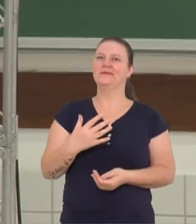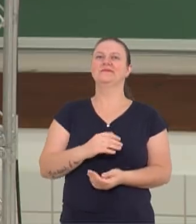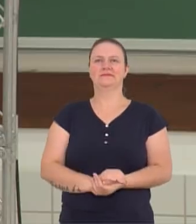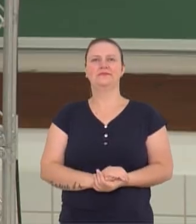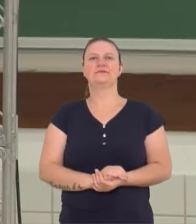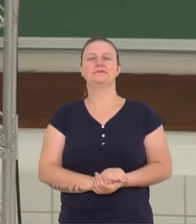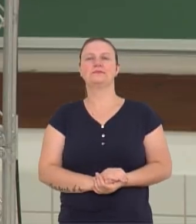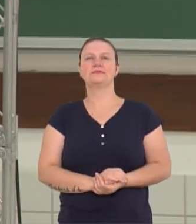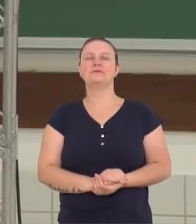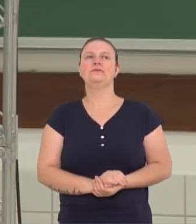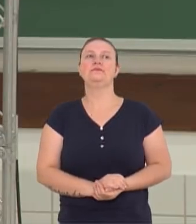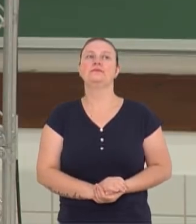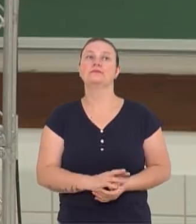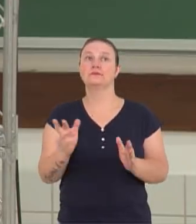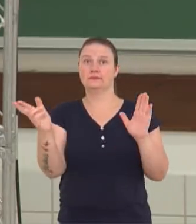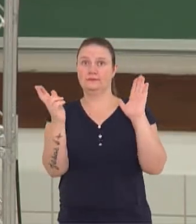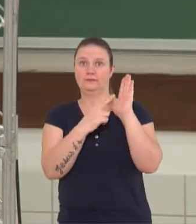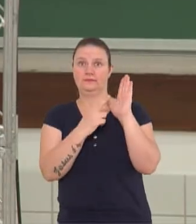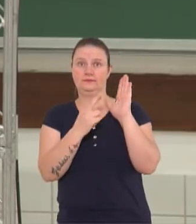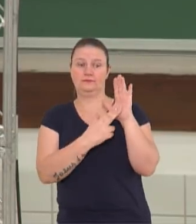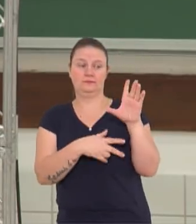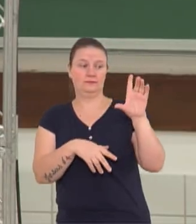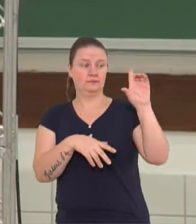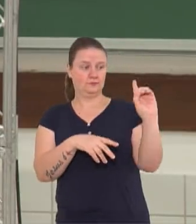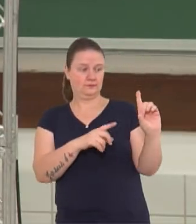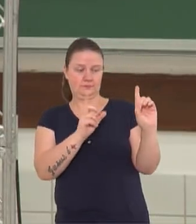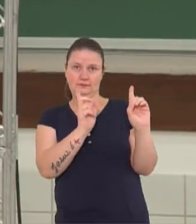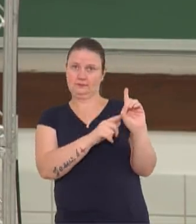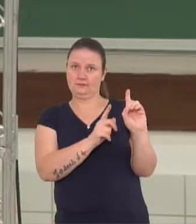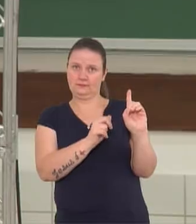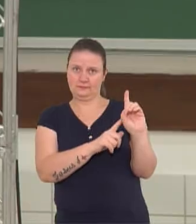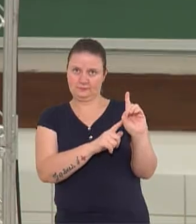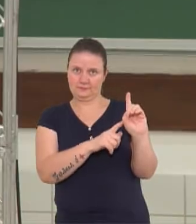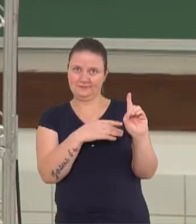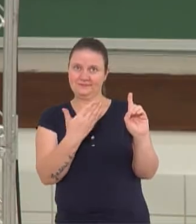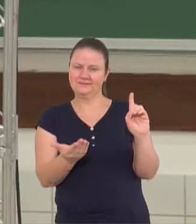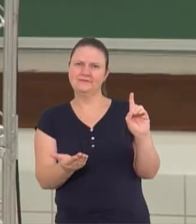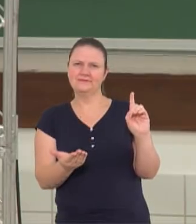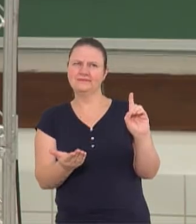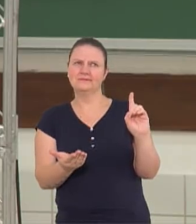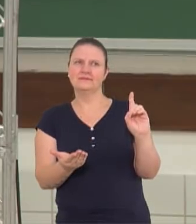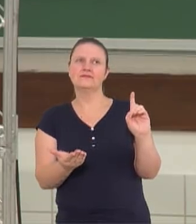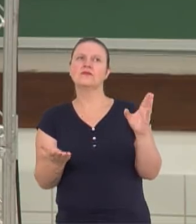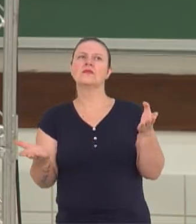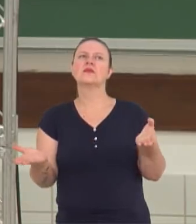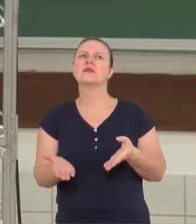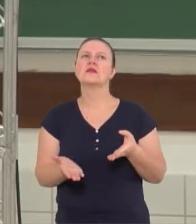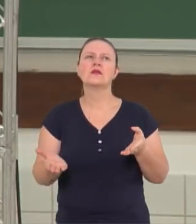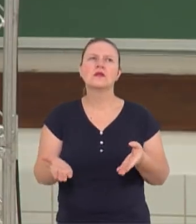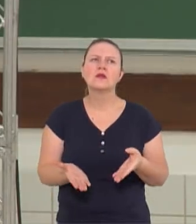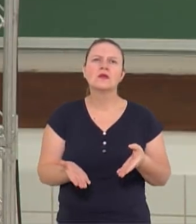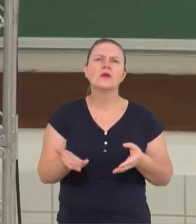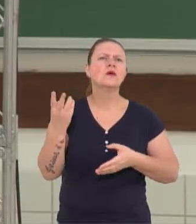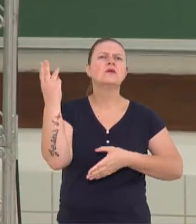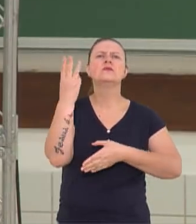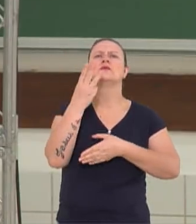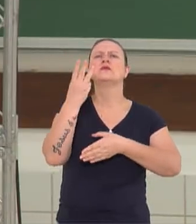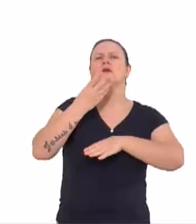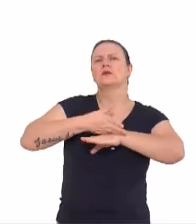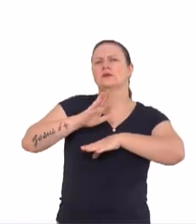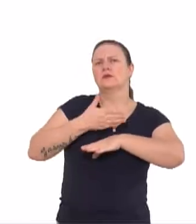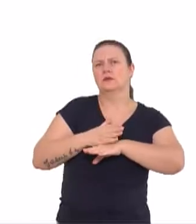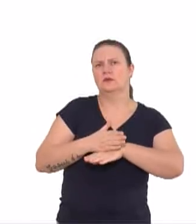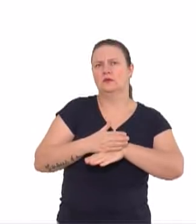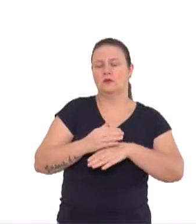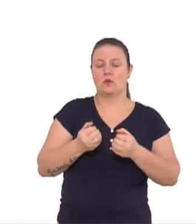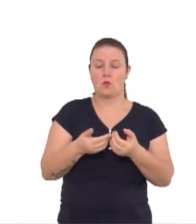lá. Resposta letra D. E aí, nesse 3, o que está acontecendo aqui? Na portaria